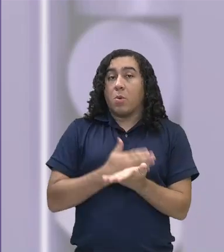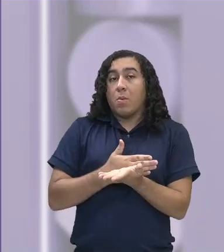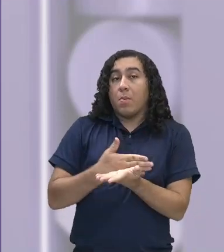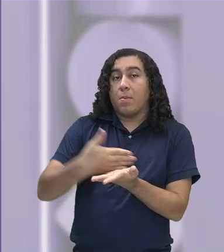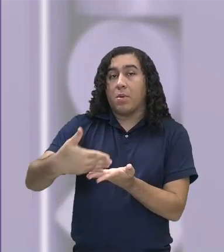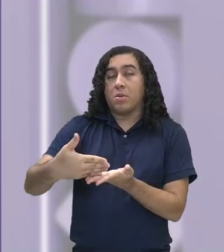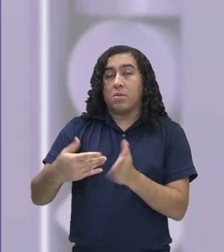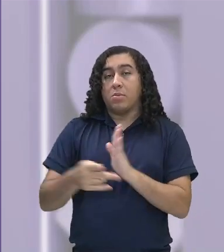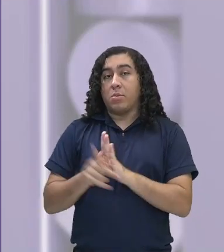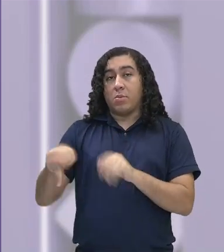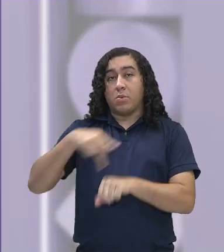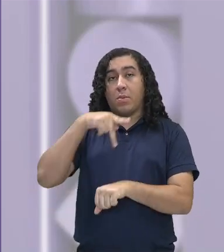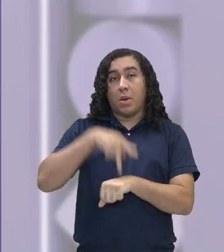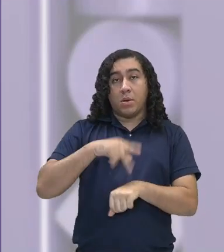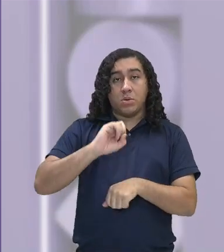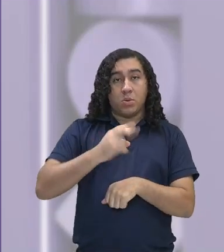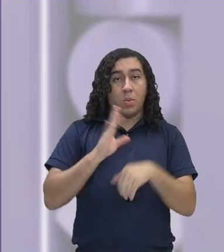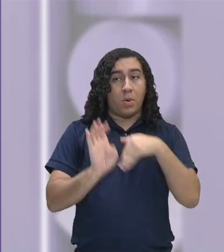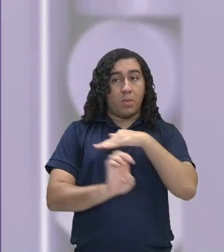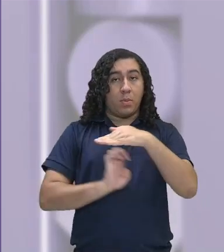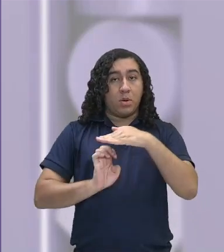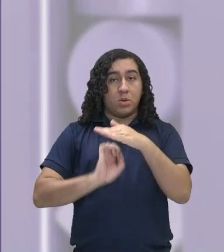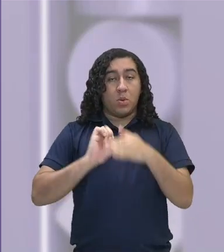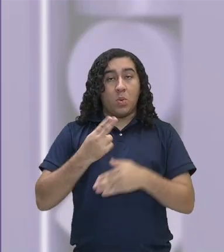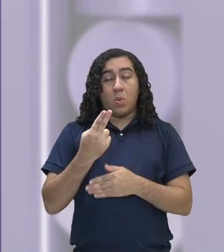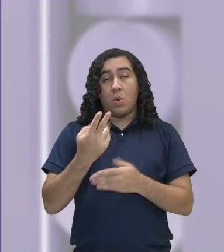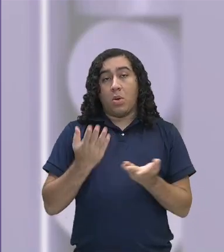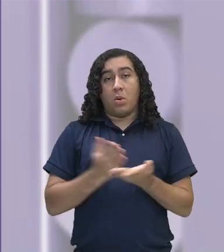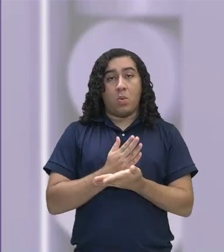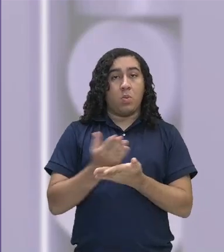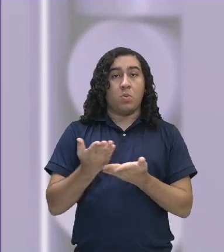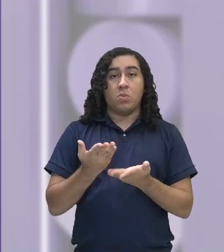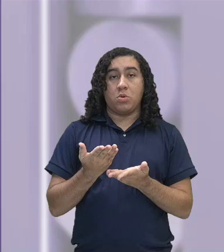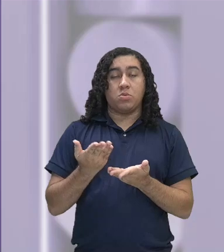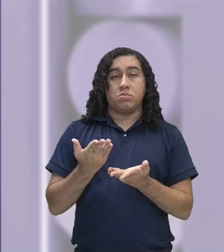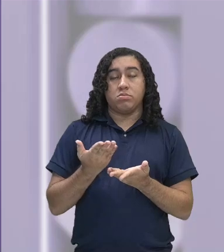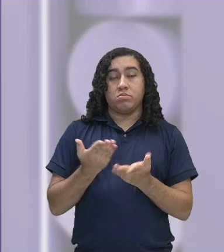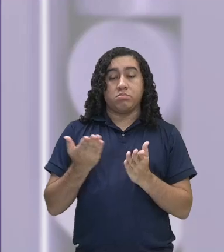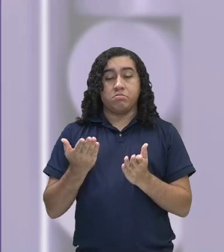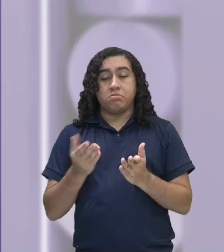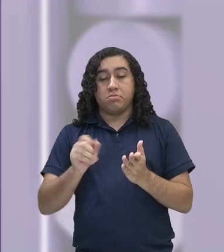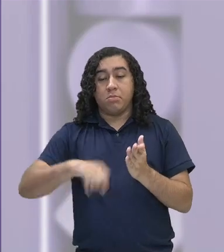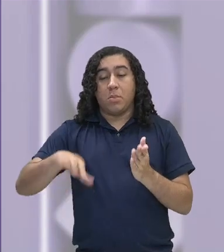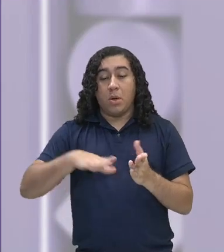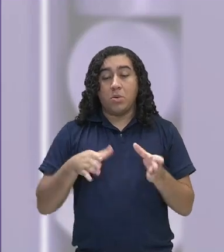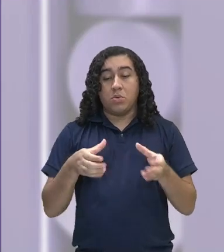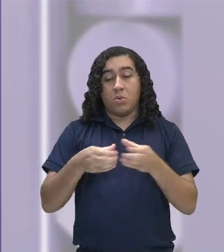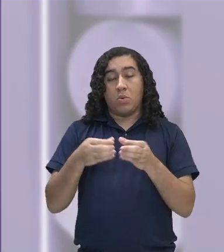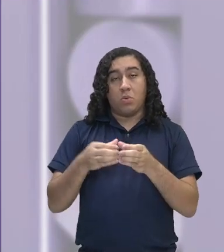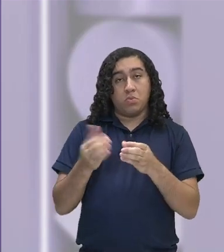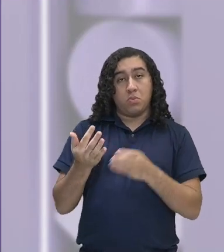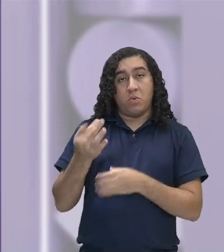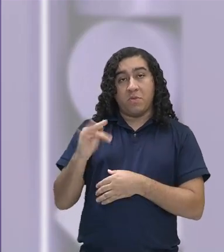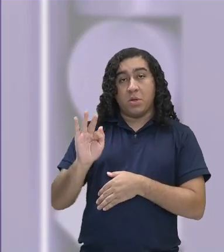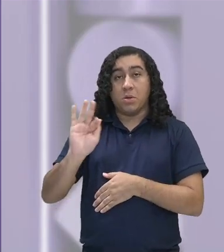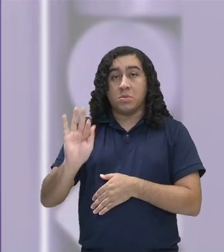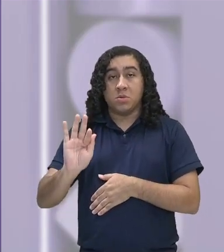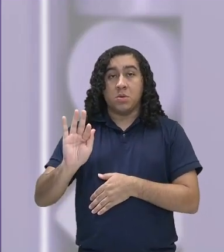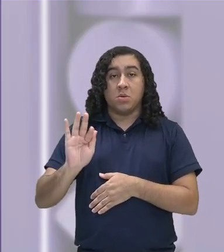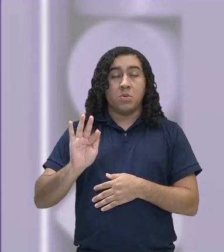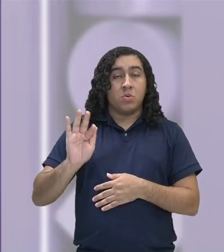do país, de uma empresa, de uma associação, de uma federação esportiva, né?